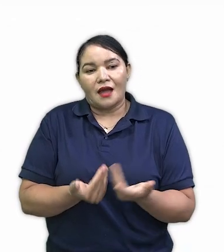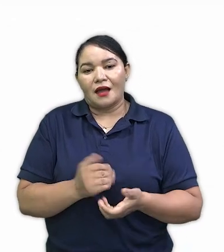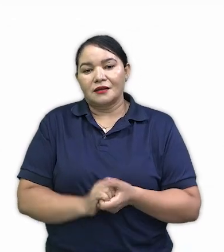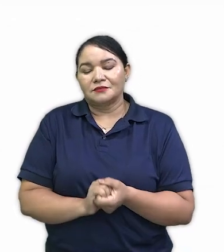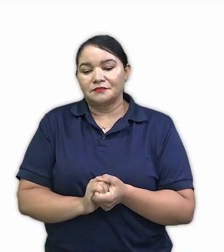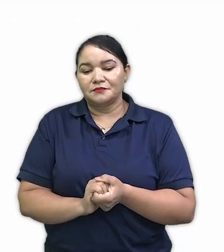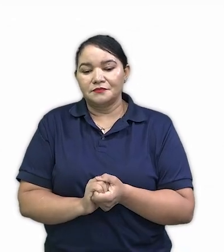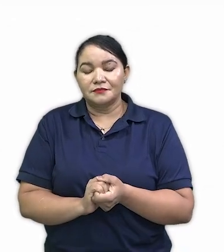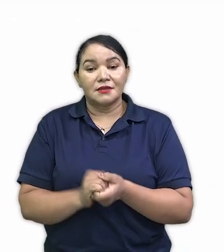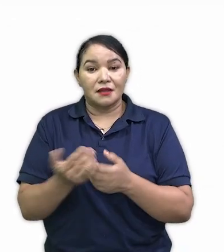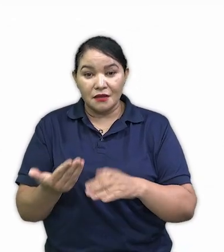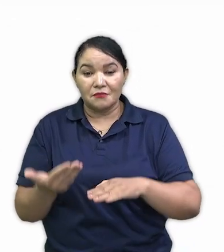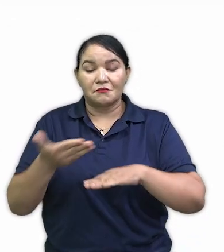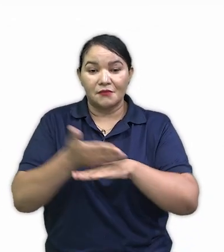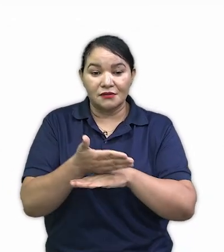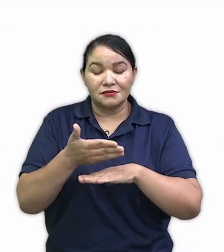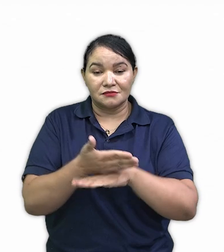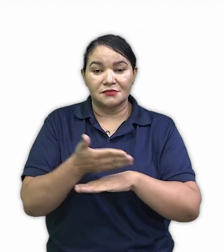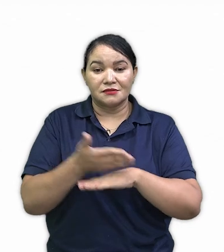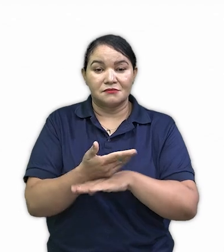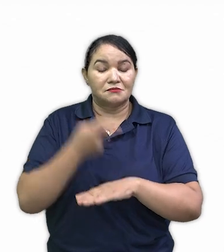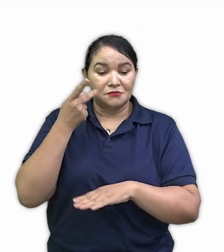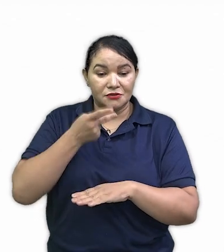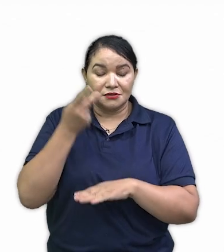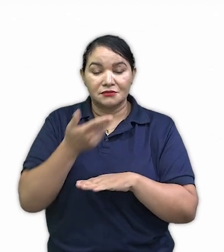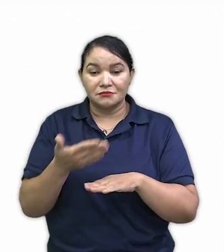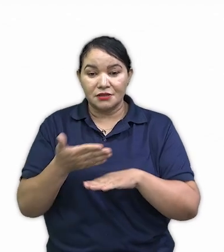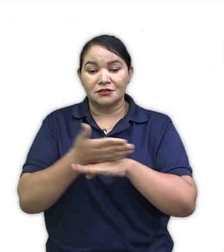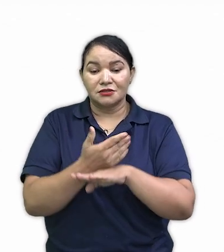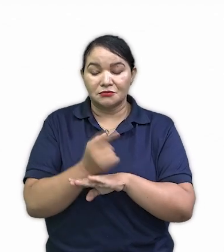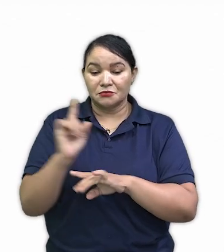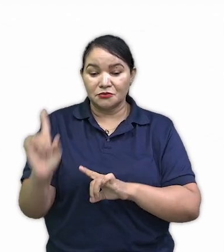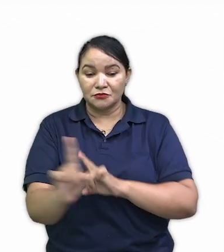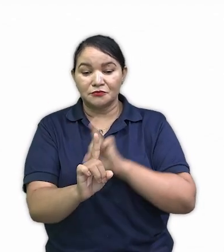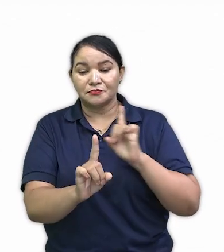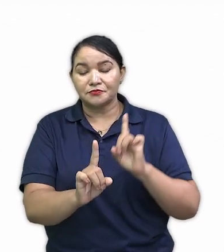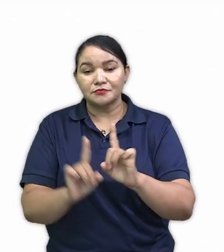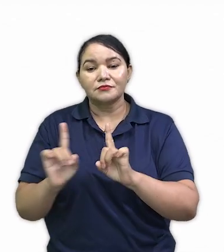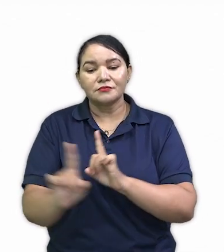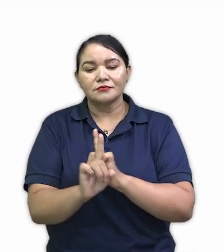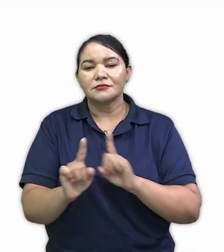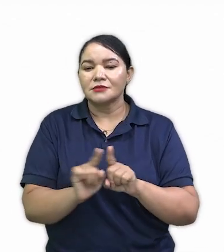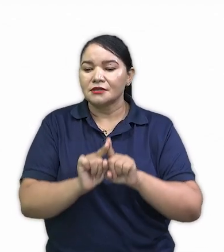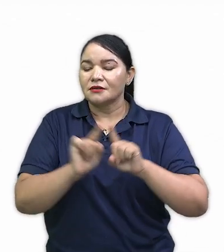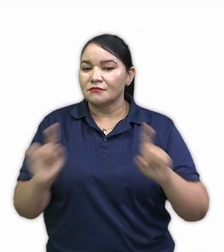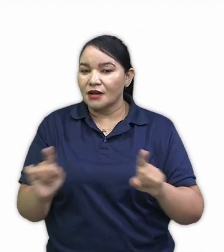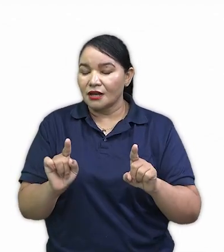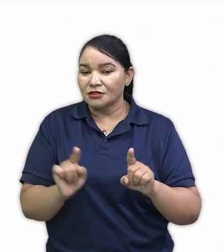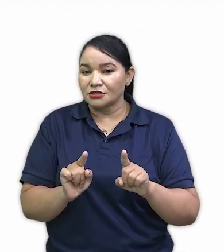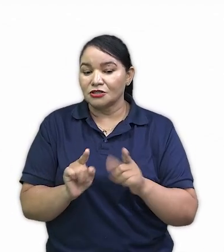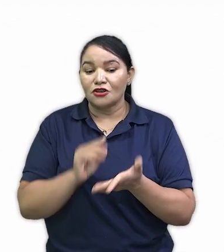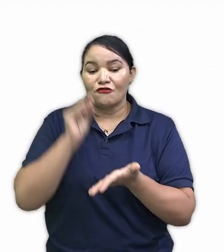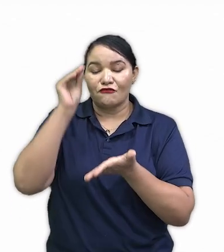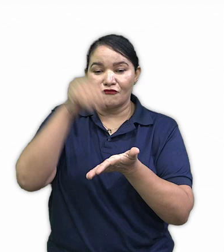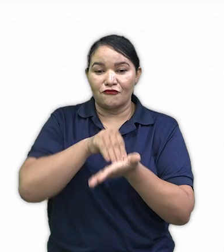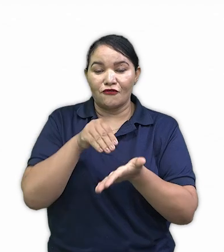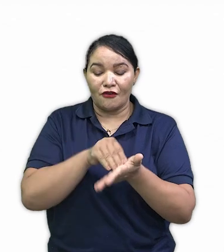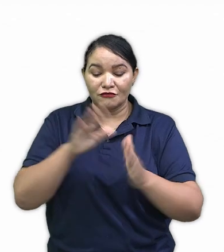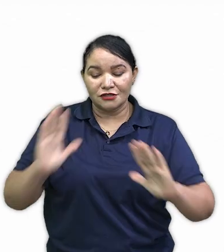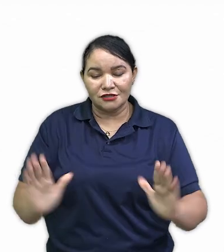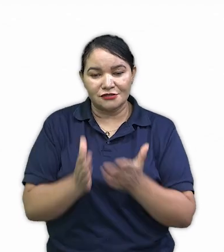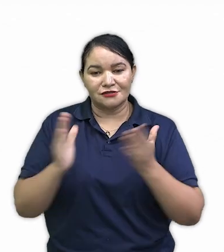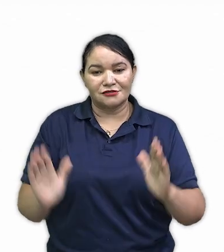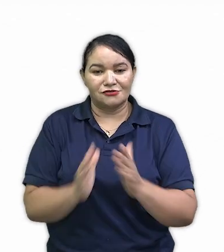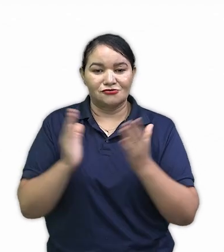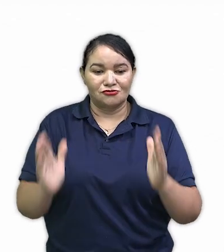eles estão cada vez mais protagonistas do cenário político brasileiro. Porém, apesar desse ímpeto, a falta de estímulo